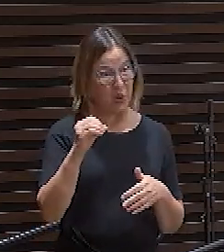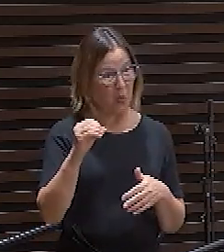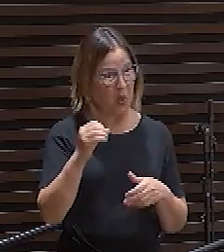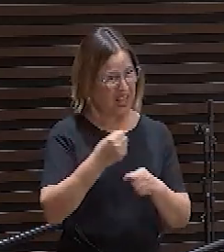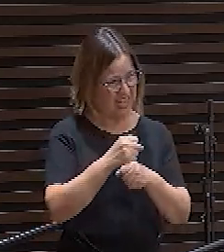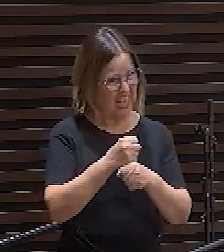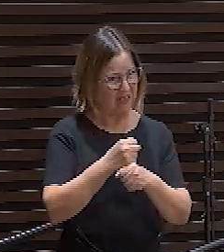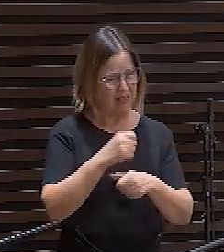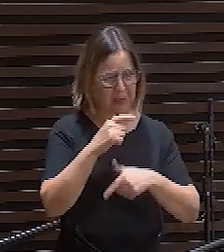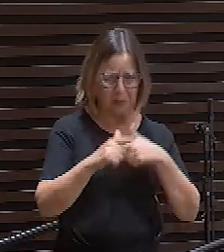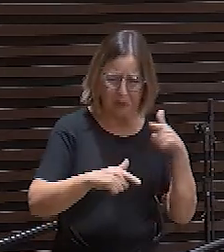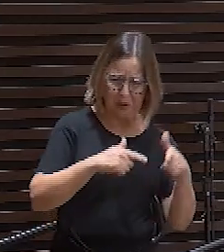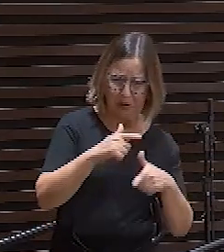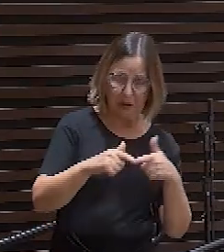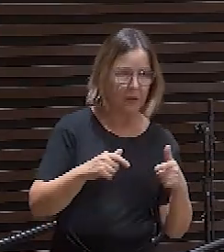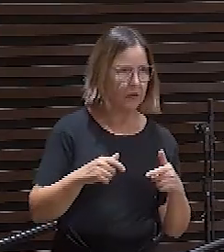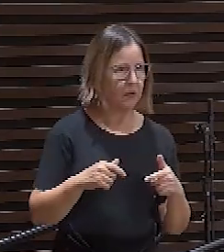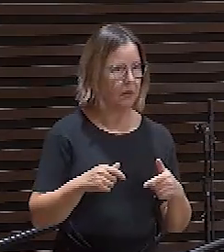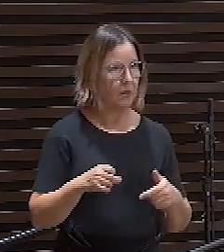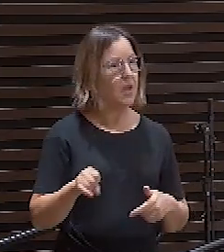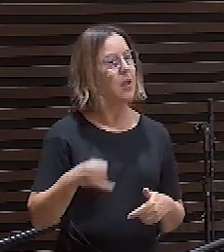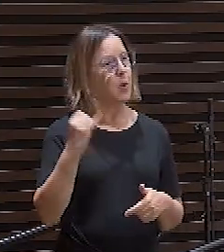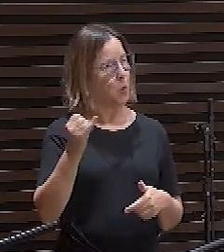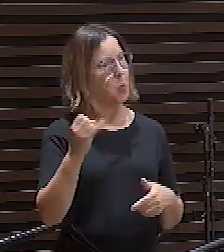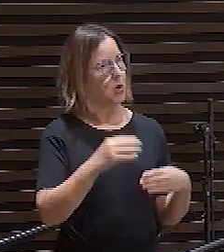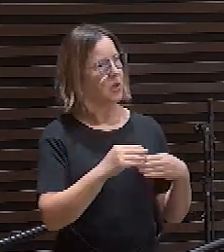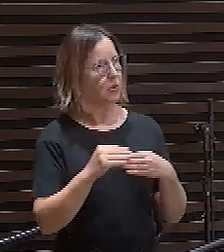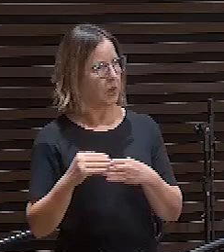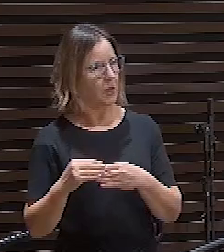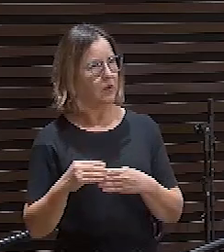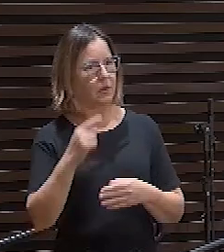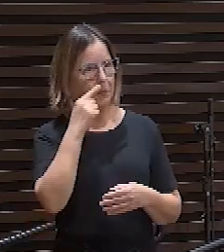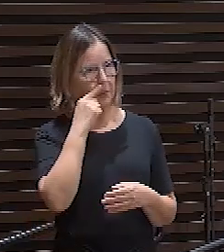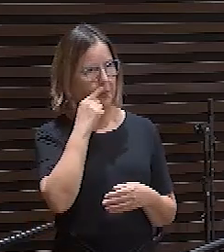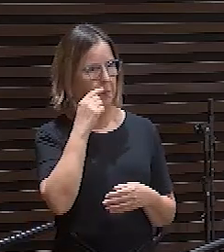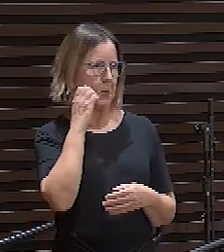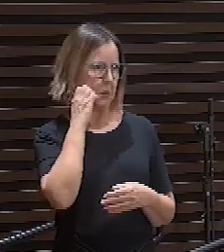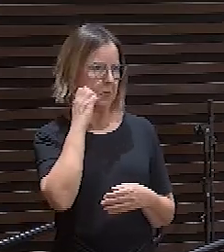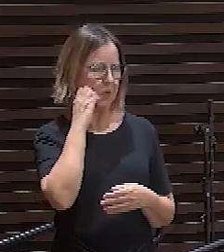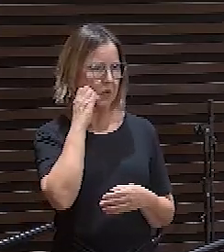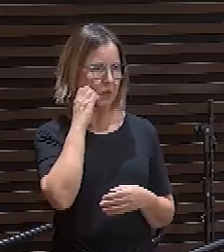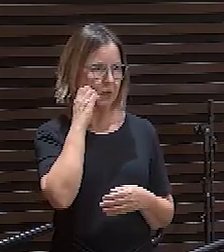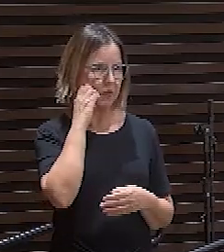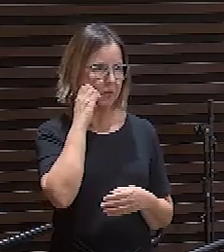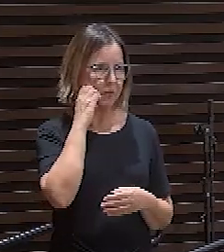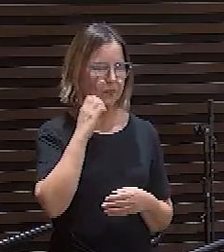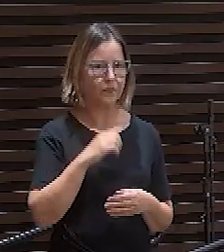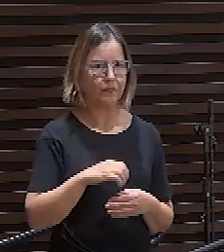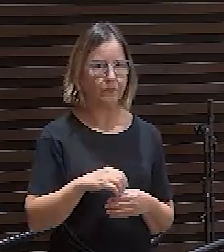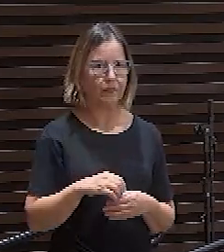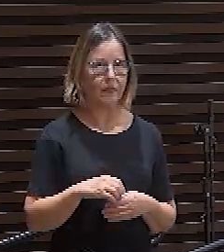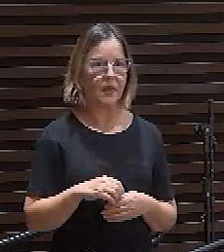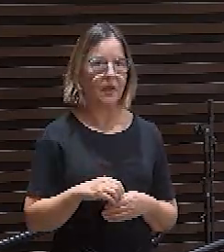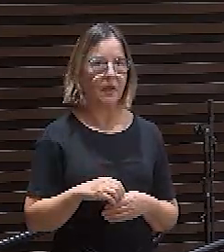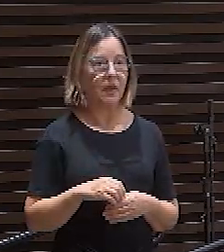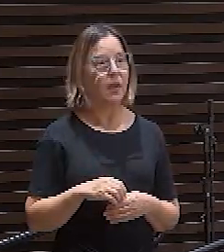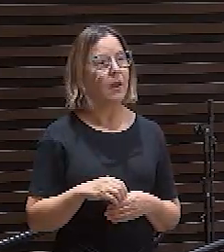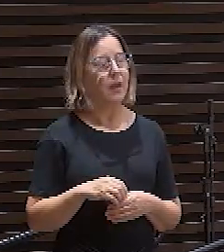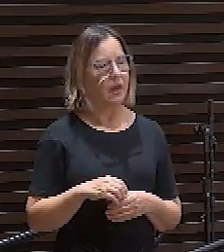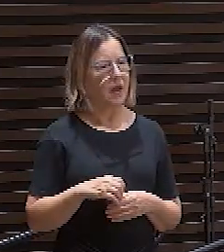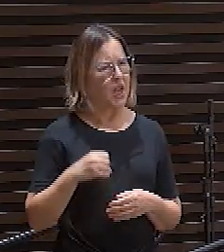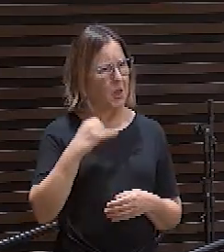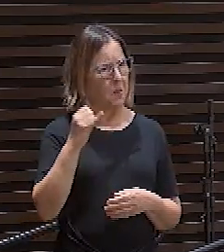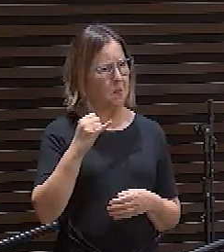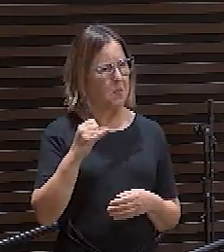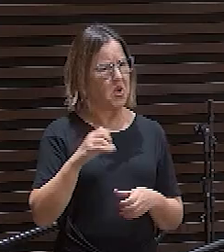tem que ter uma orientação. Tem que ter um pai e uma mãe do seu lado ali para dizer, filho, olha, essa